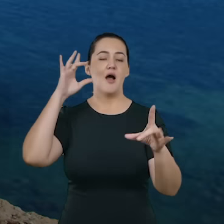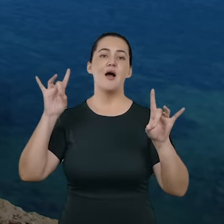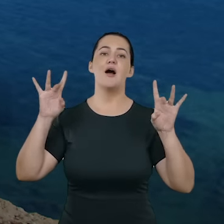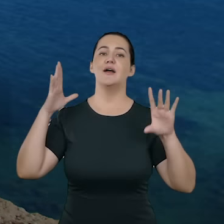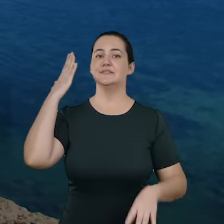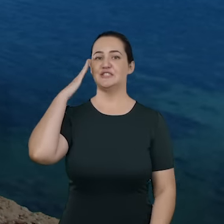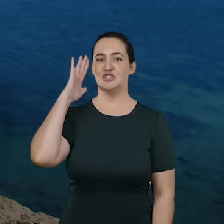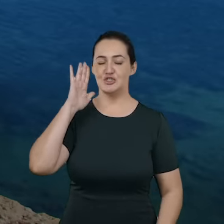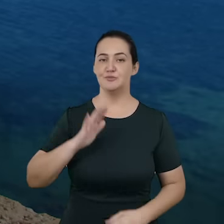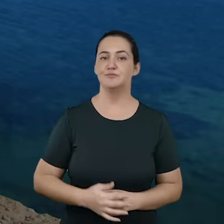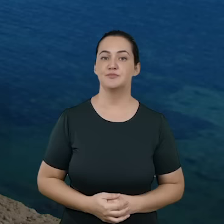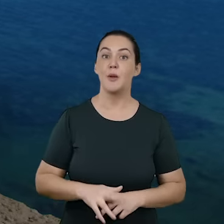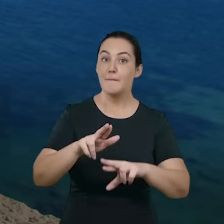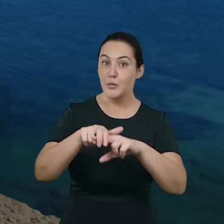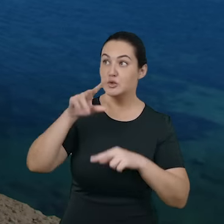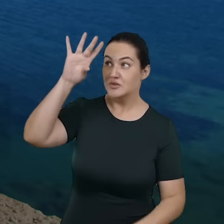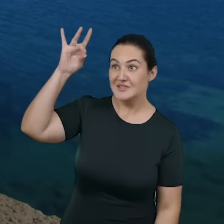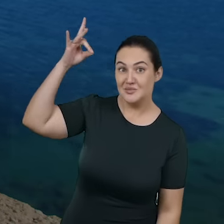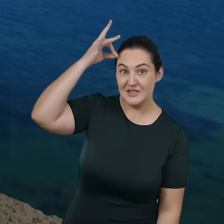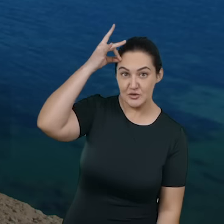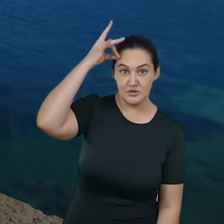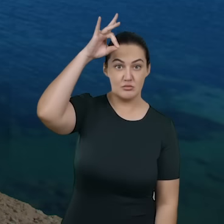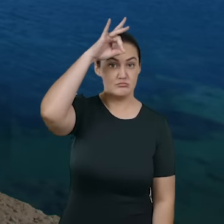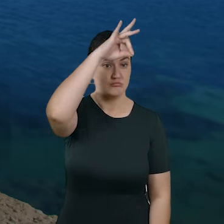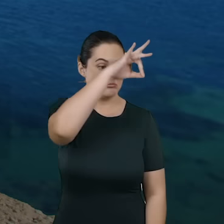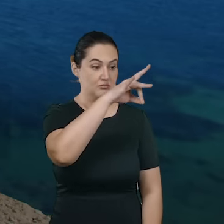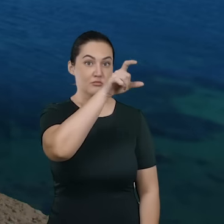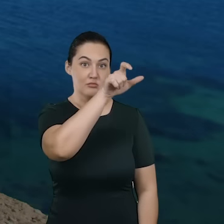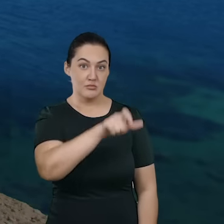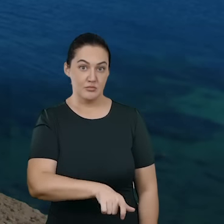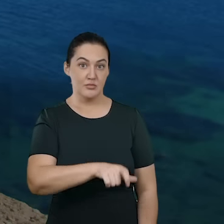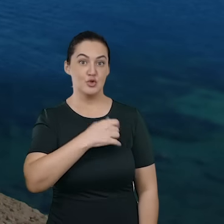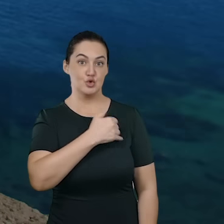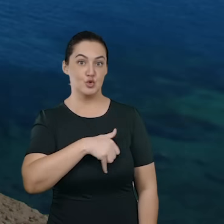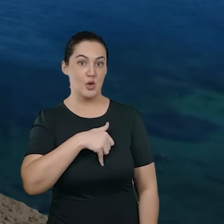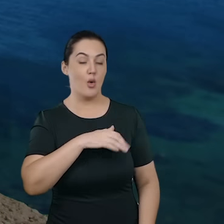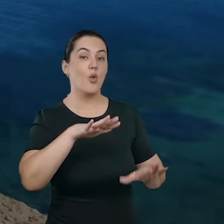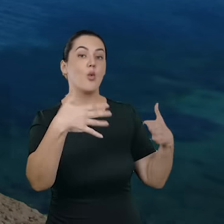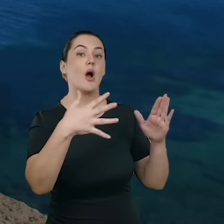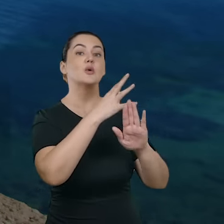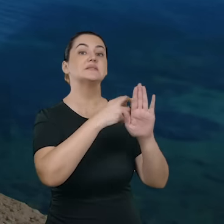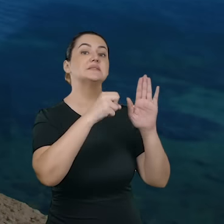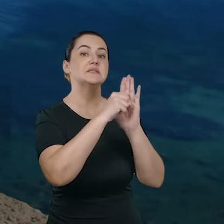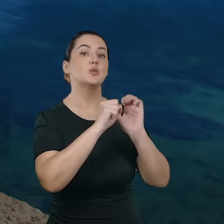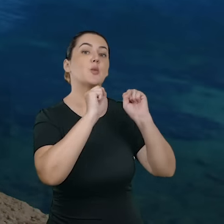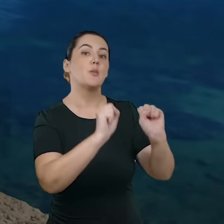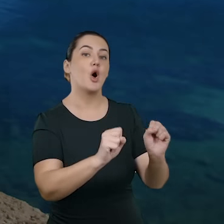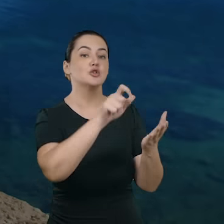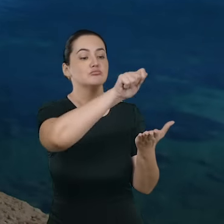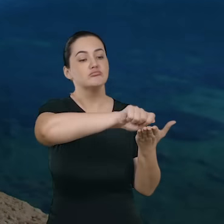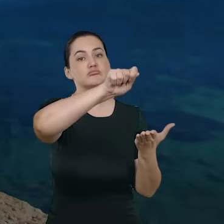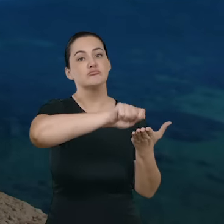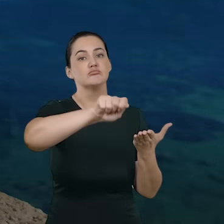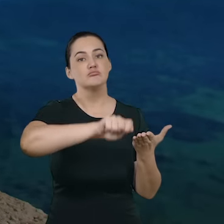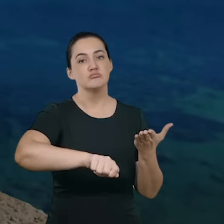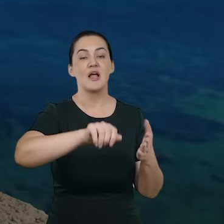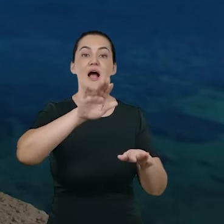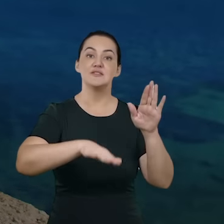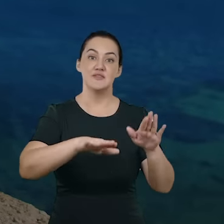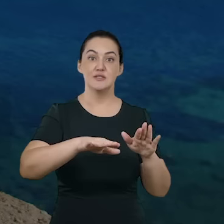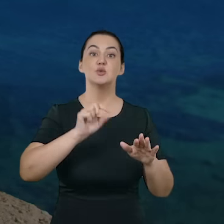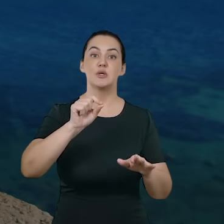Nesse sentido, o próprio Espírito Santo orientou o profeta que símbolos ele poderia usar. Ora, mostrando esses símbolos